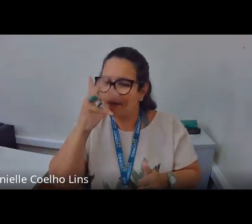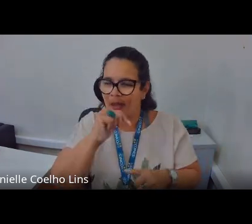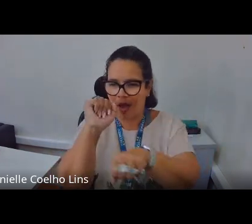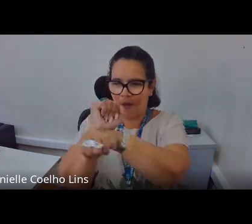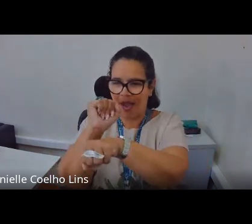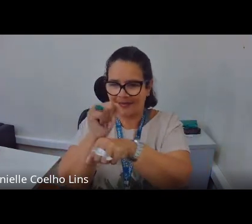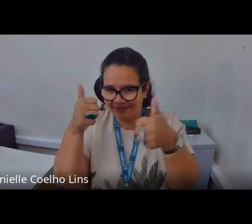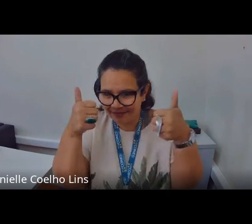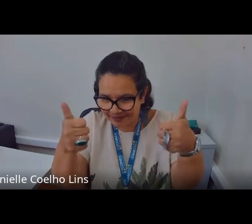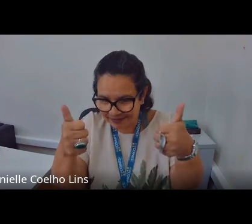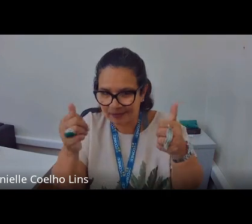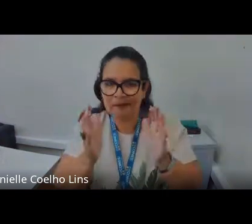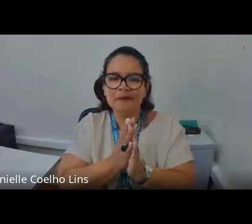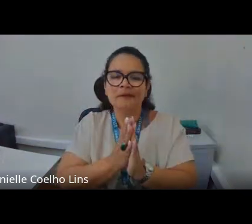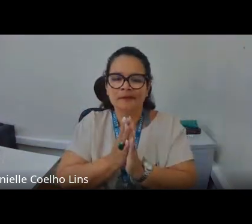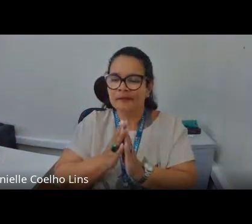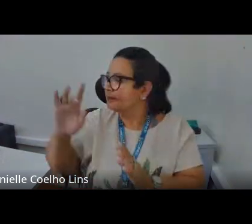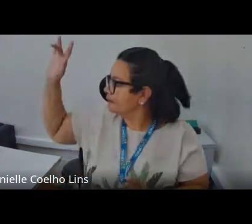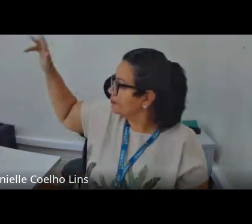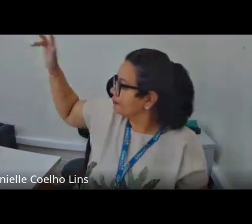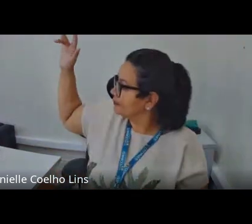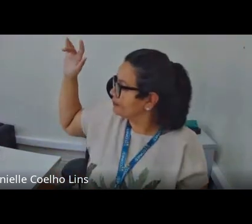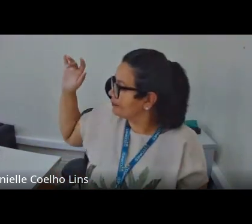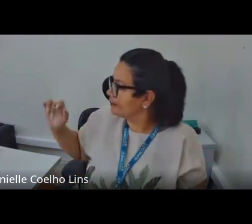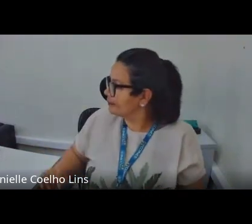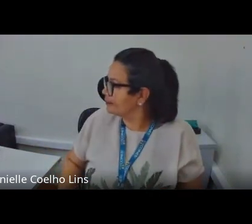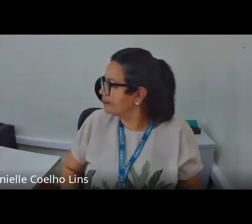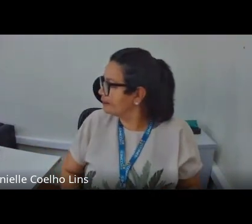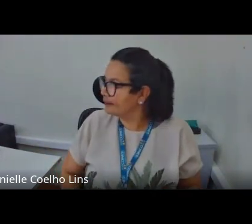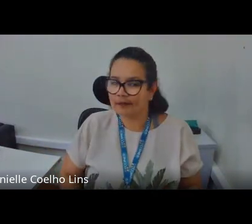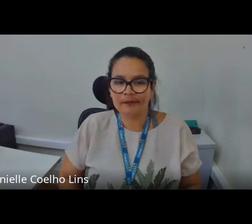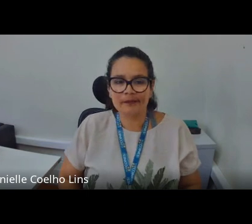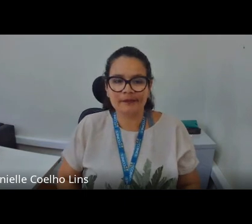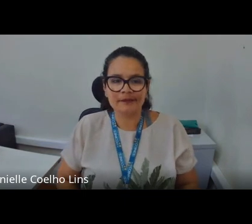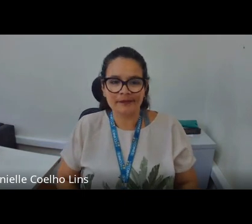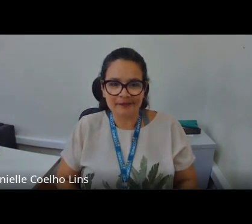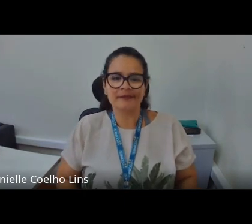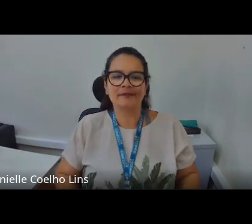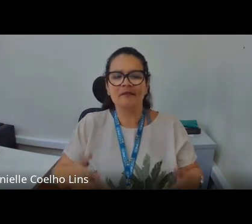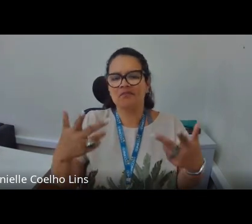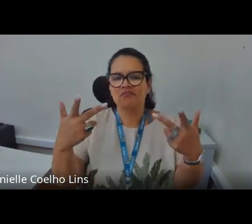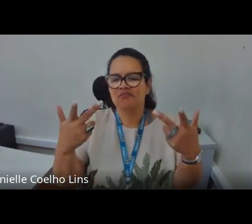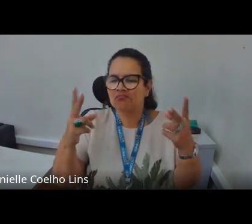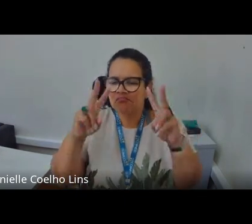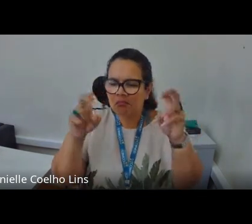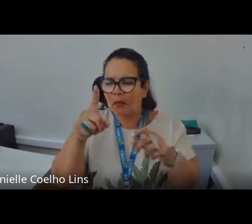conteúdo programático. Então, assim, aguardem um pouquinho, tá? Para que ele possa ser elaborado.